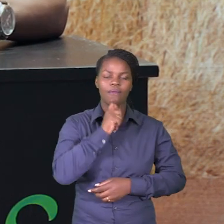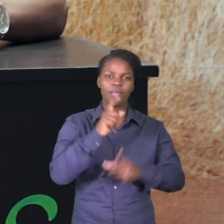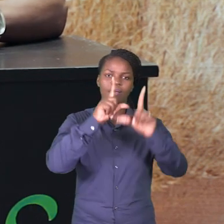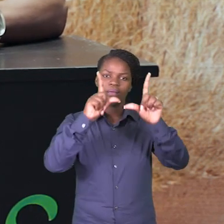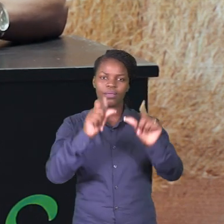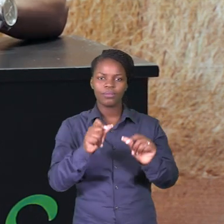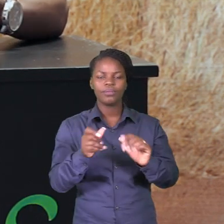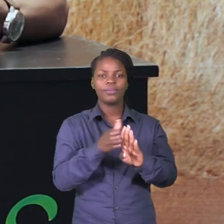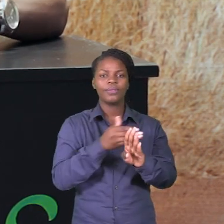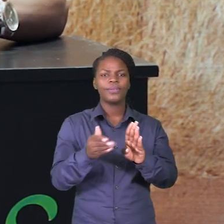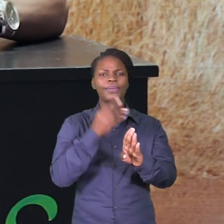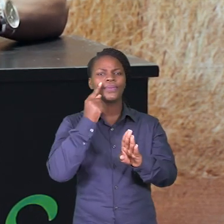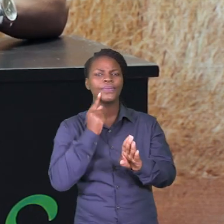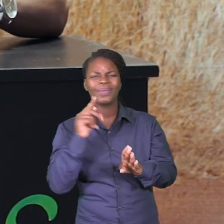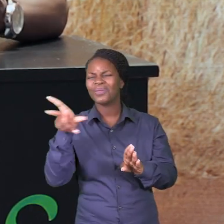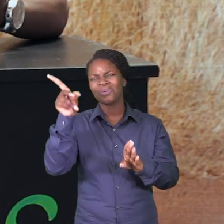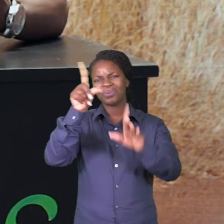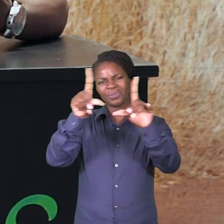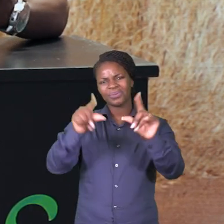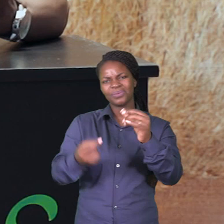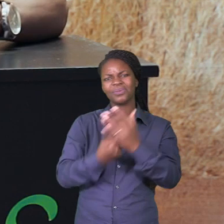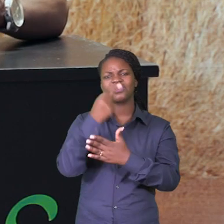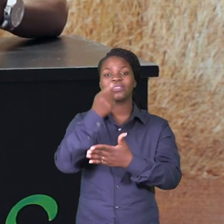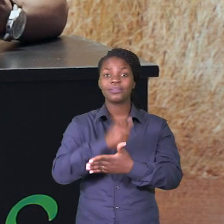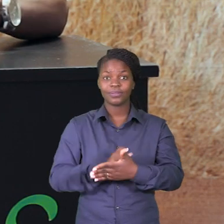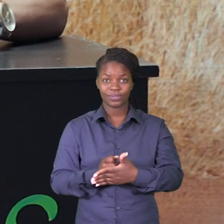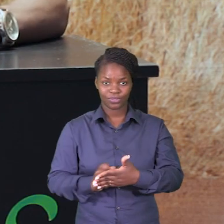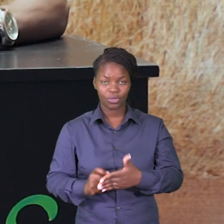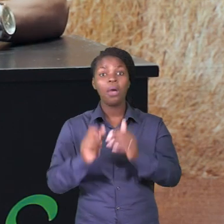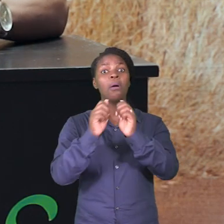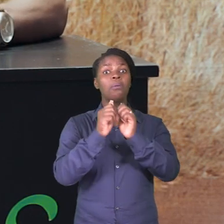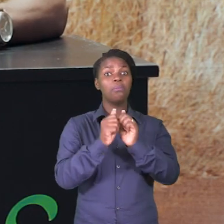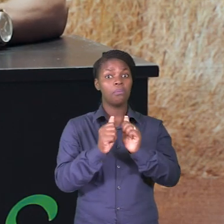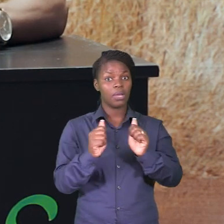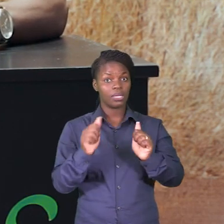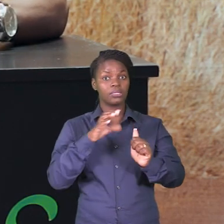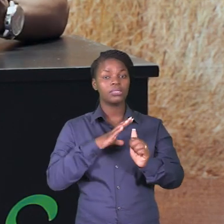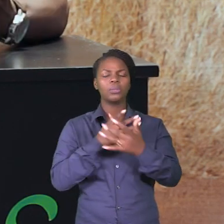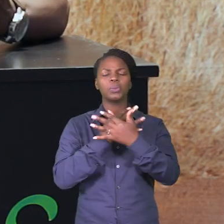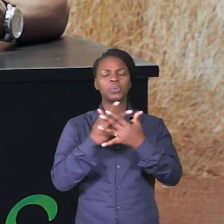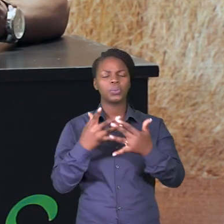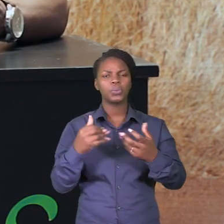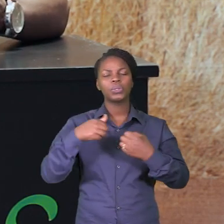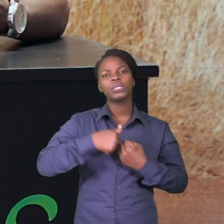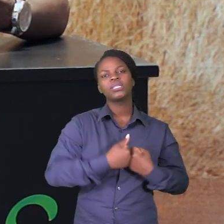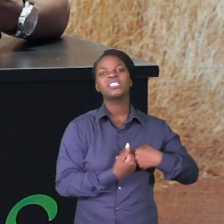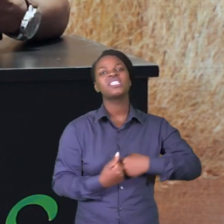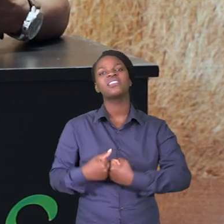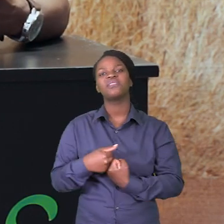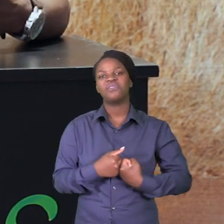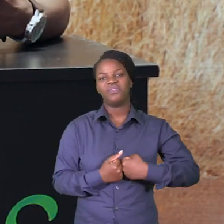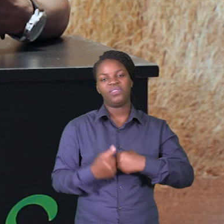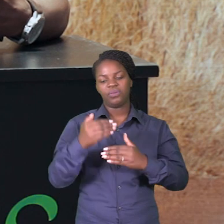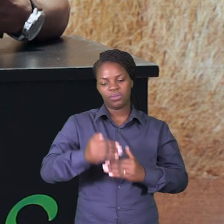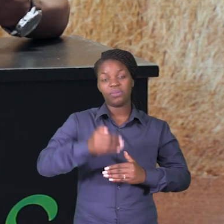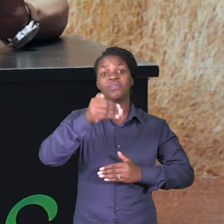sexual ao assédio sexual e outro tipo de violências e abusos que acontecem nas escolas mas há Desafios que